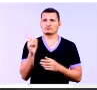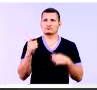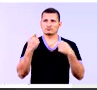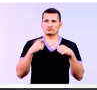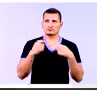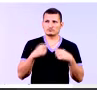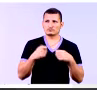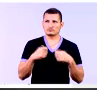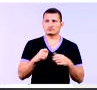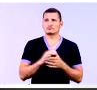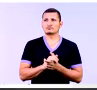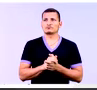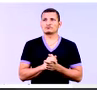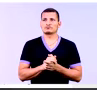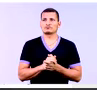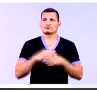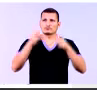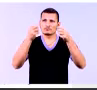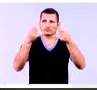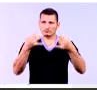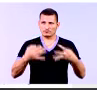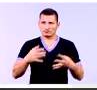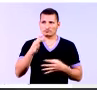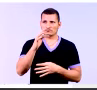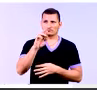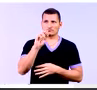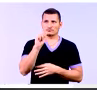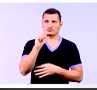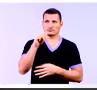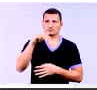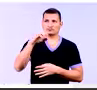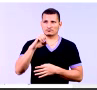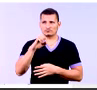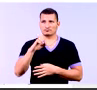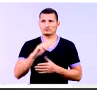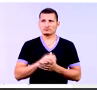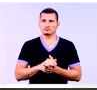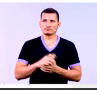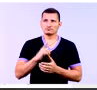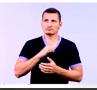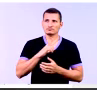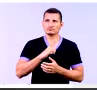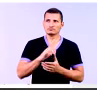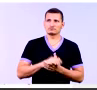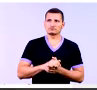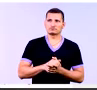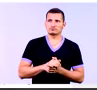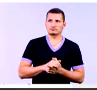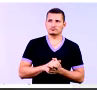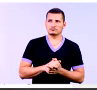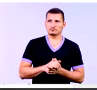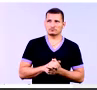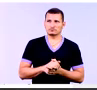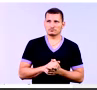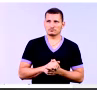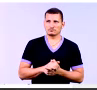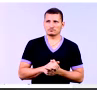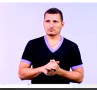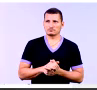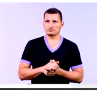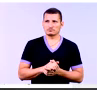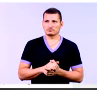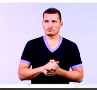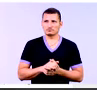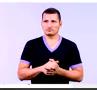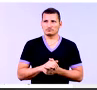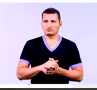precisam sobre o framework. Há um blog de discussão, plugins e uma visualização